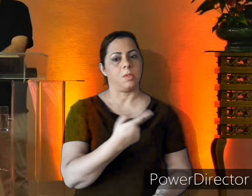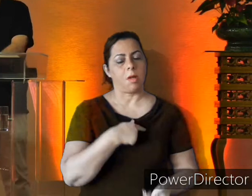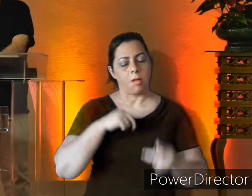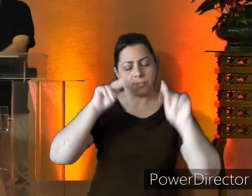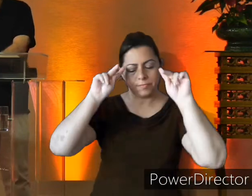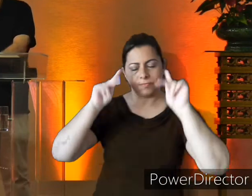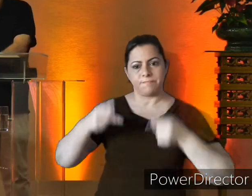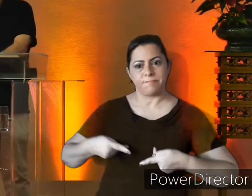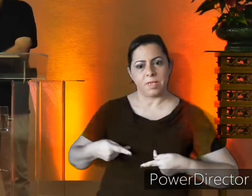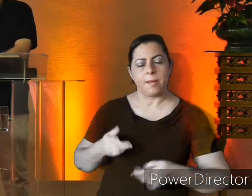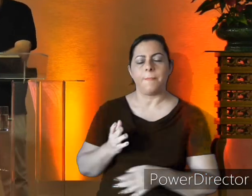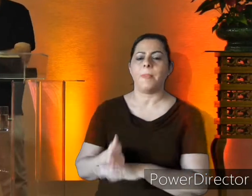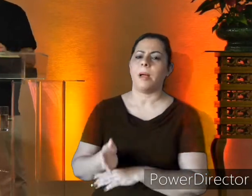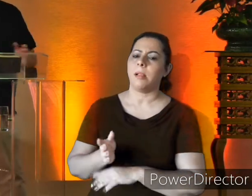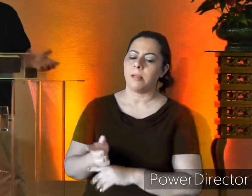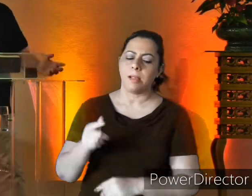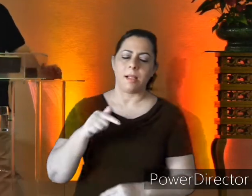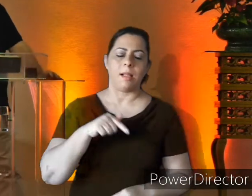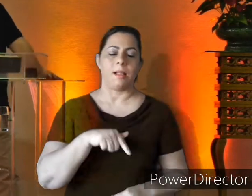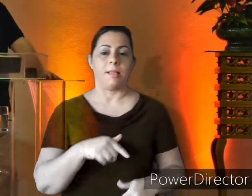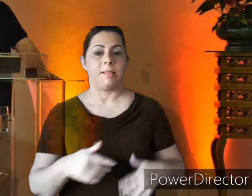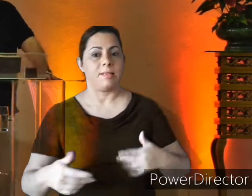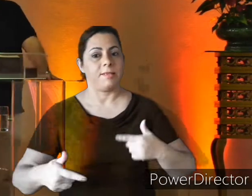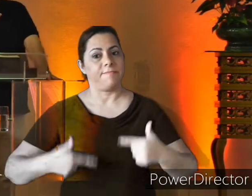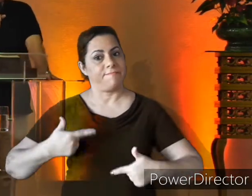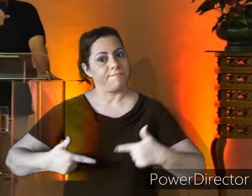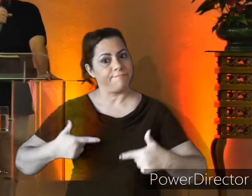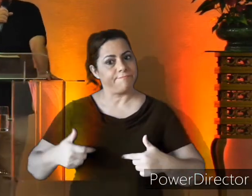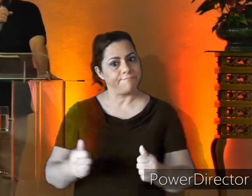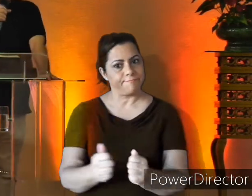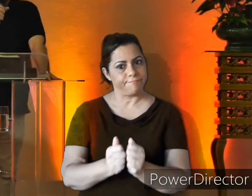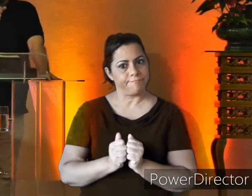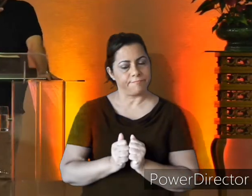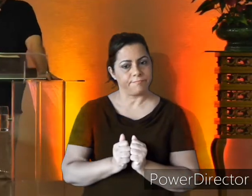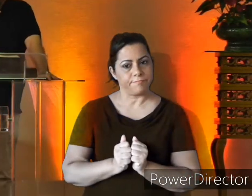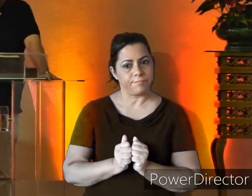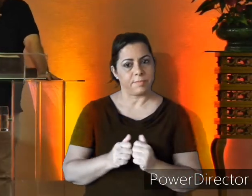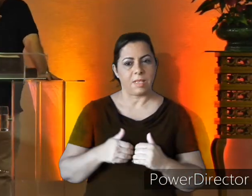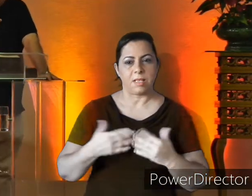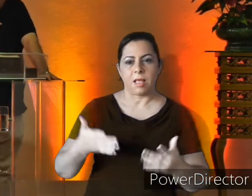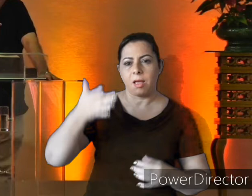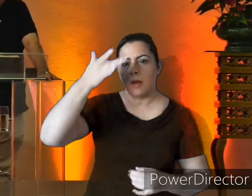também desta guerra. E aqueles que têm o Espírito Santo de Deus,